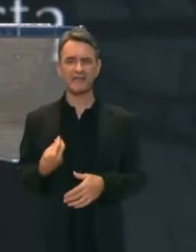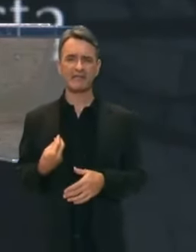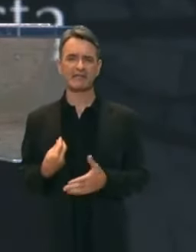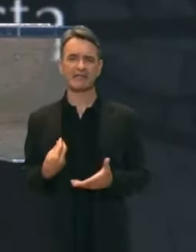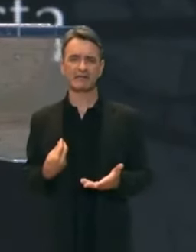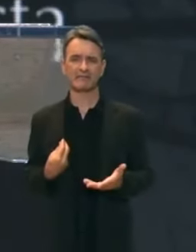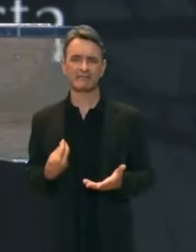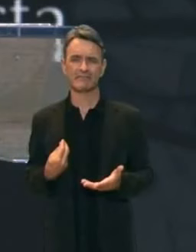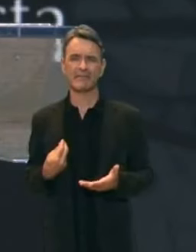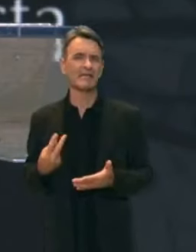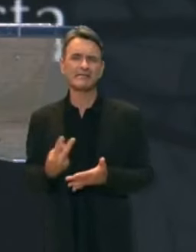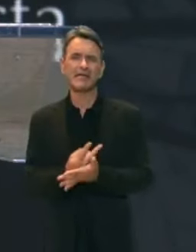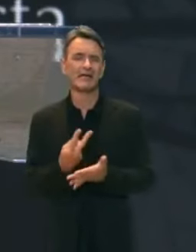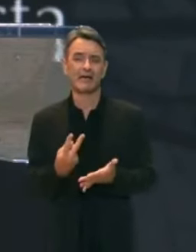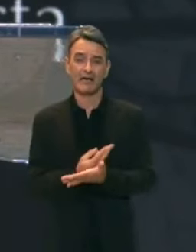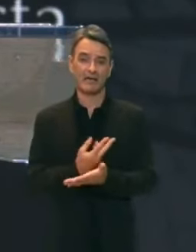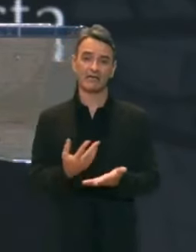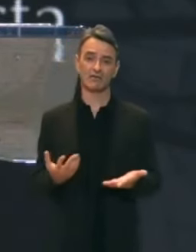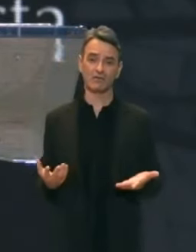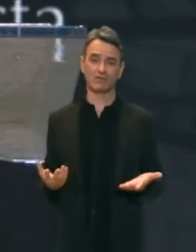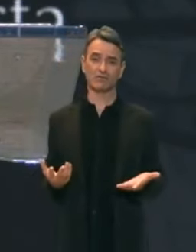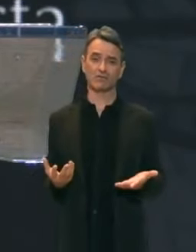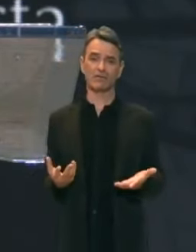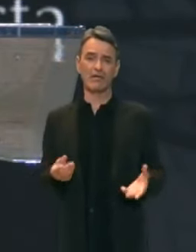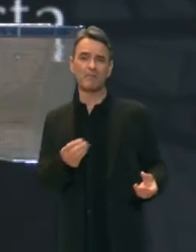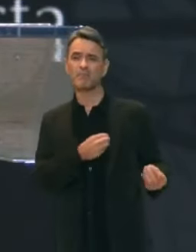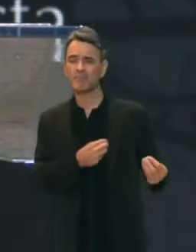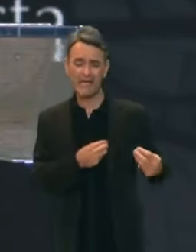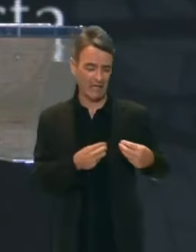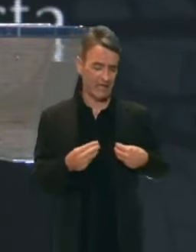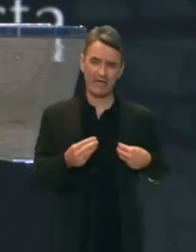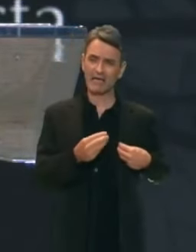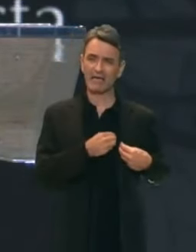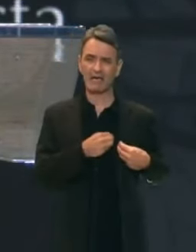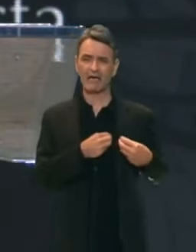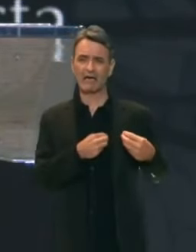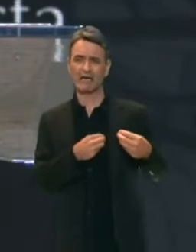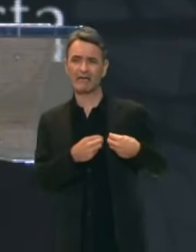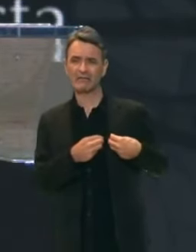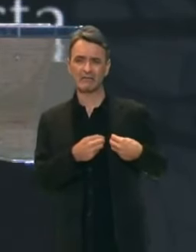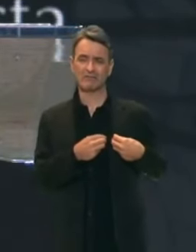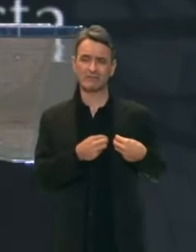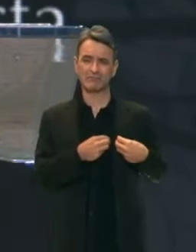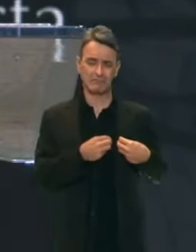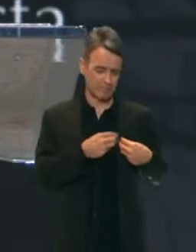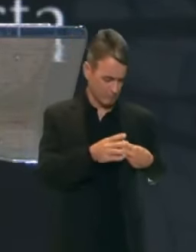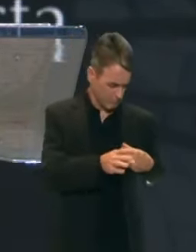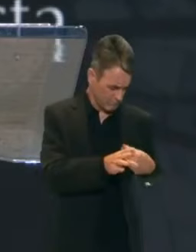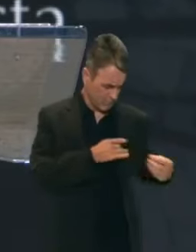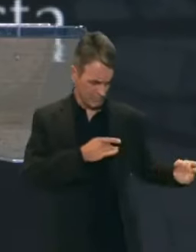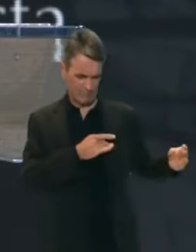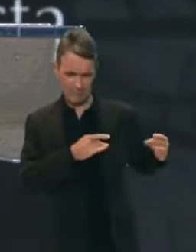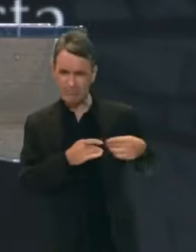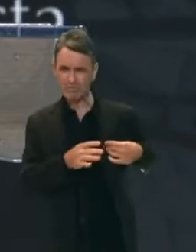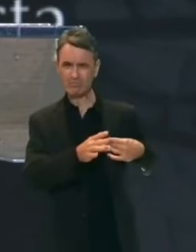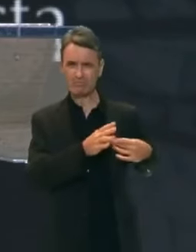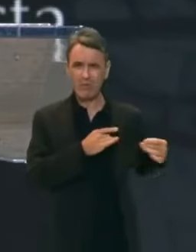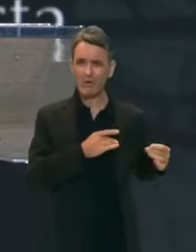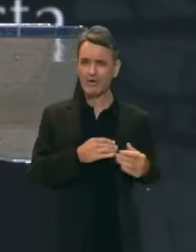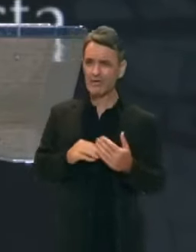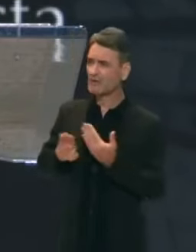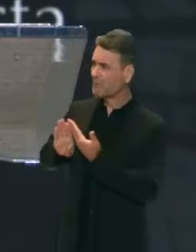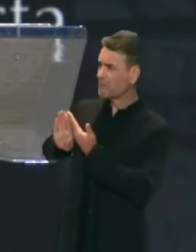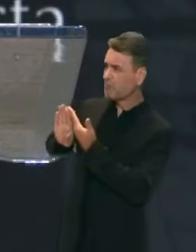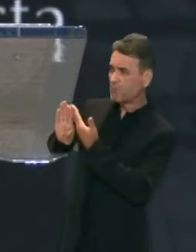distorcida e se jogam em uma vida de pecados, se afastando cada vez mais de Deus,